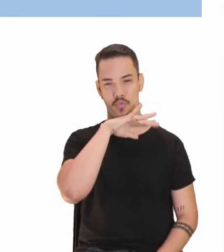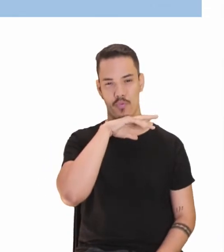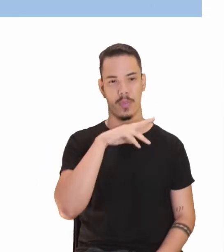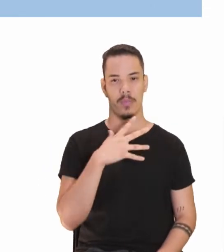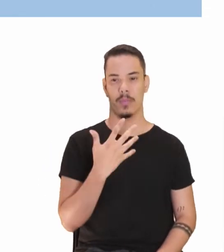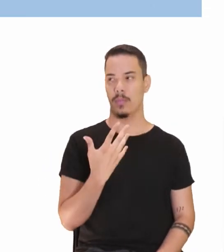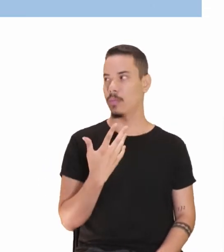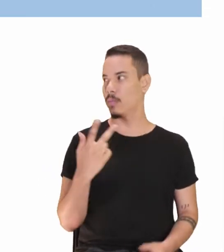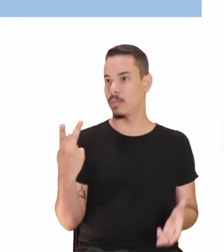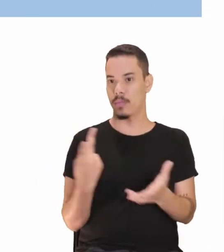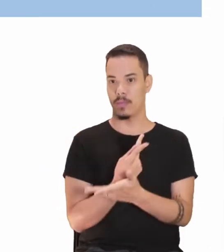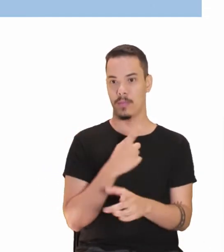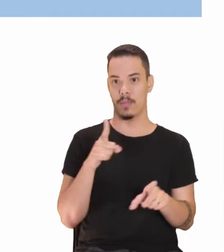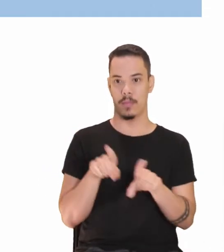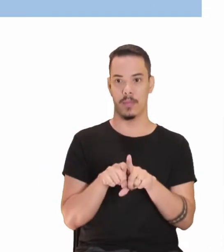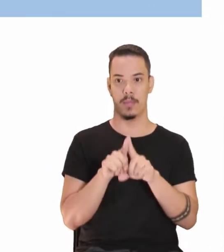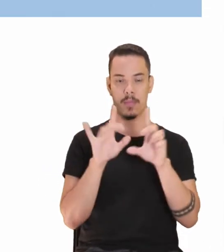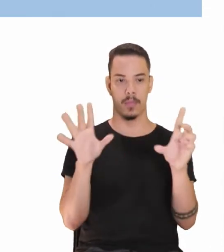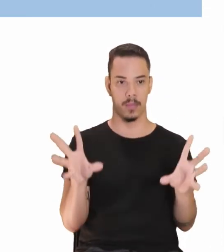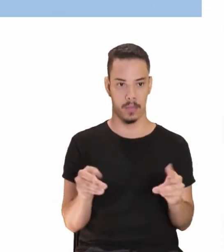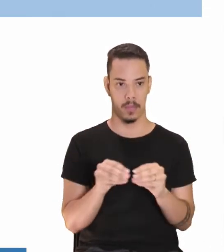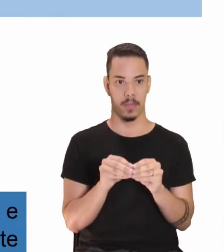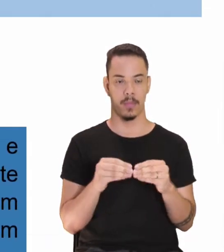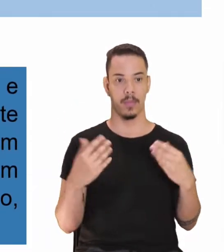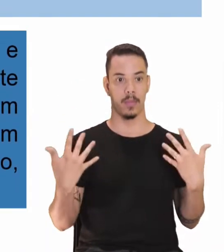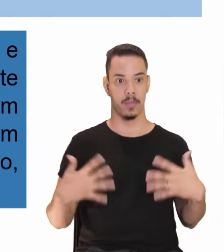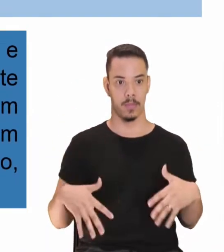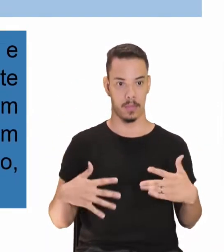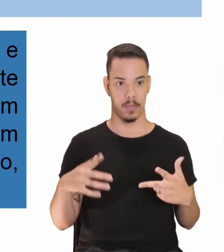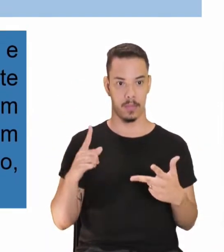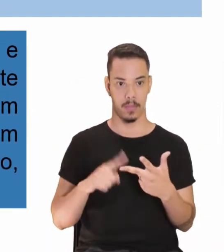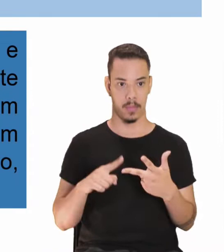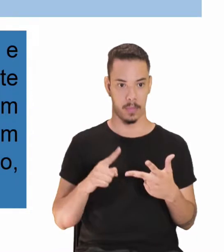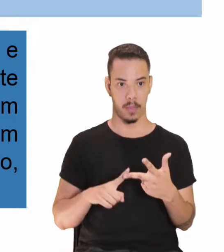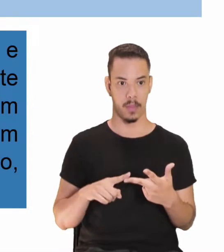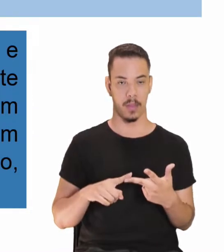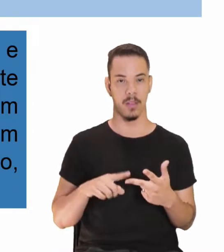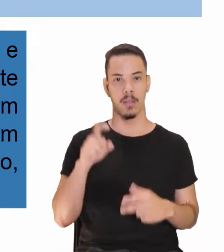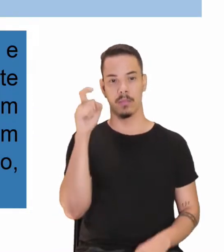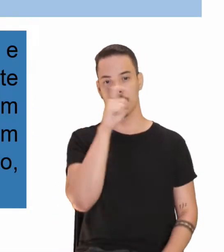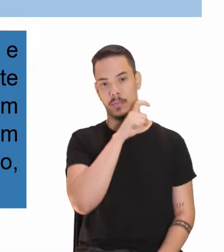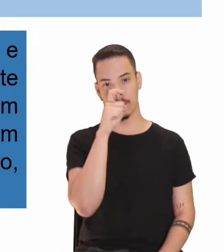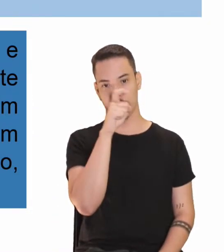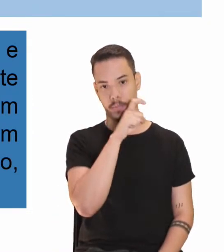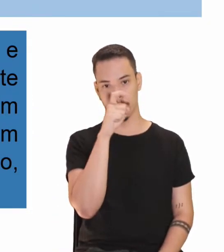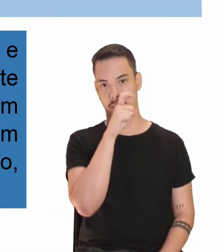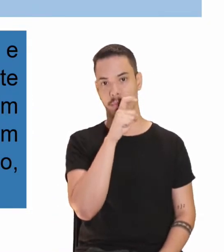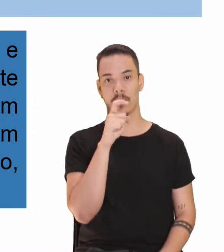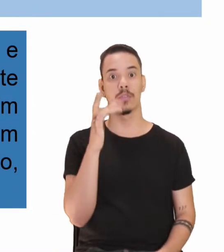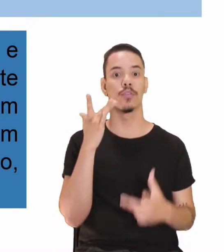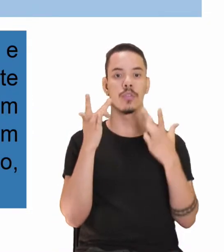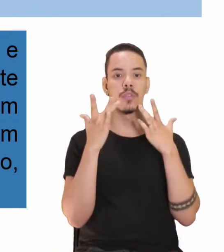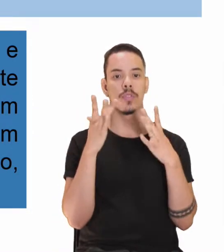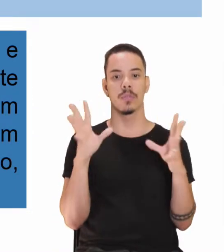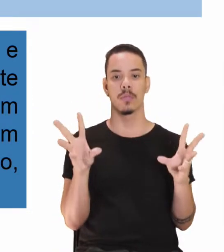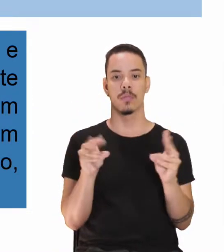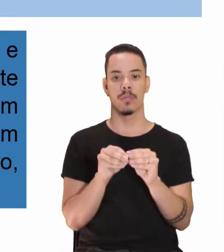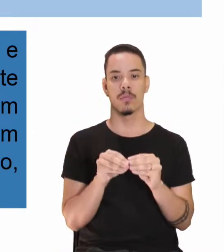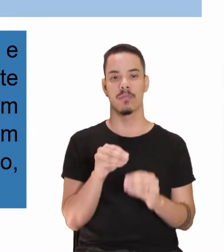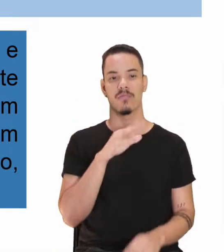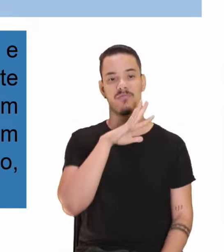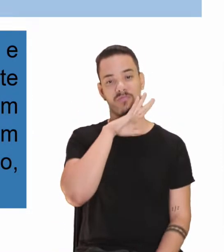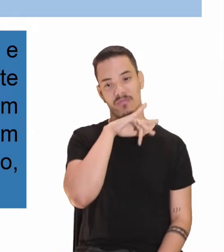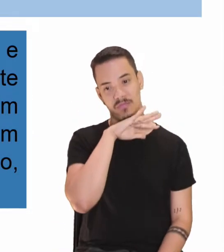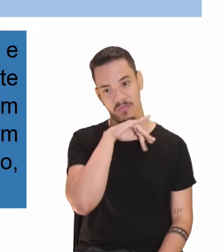trágico, apto a suscitar compaixão e terror. Farsa, pequena peça teatral de caráter ridículo